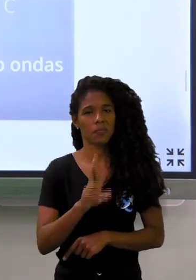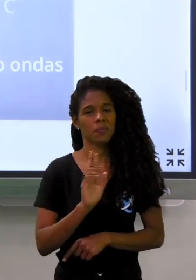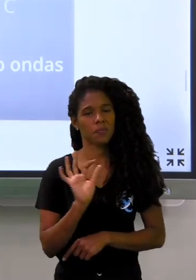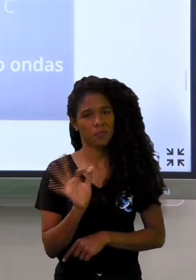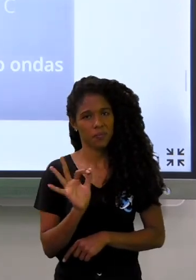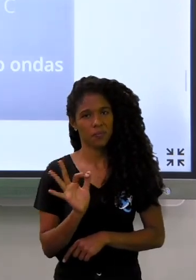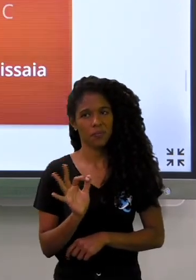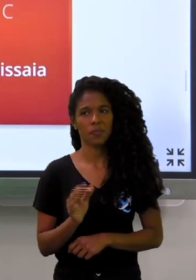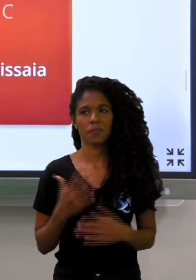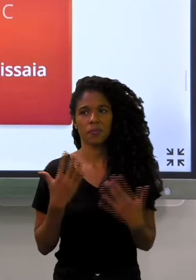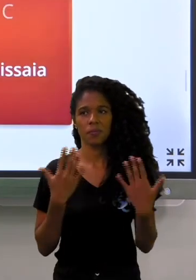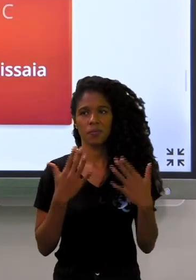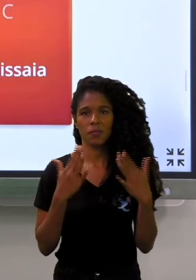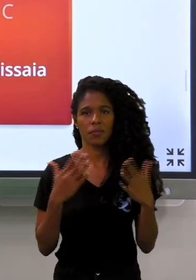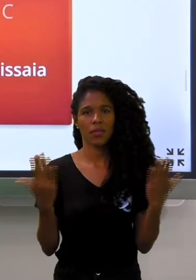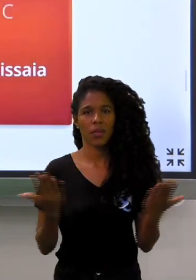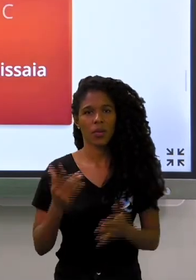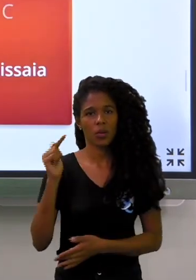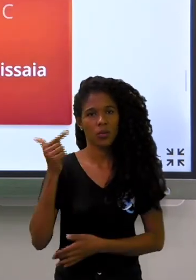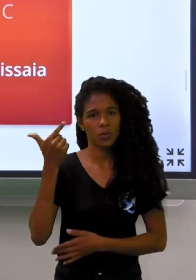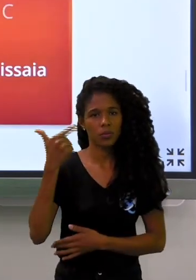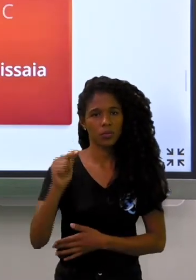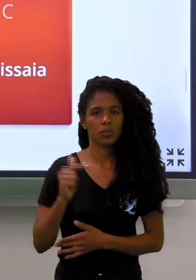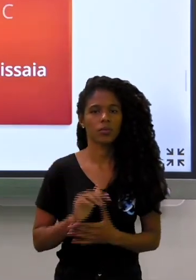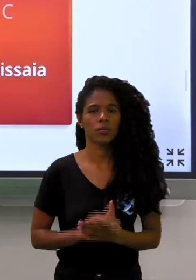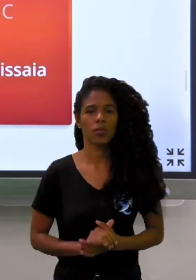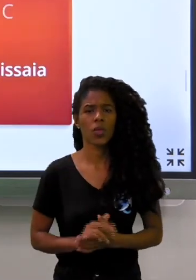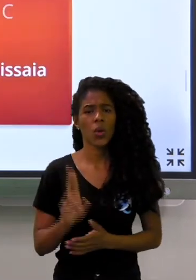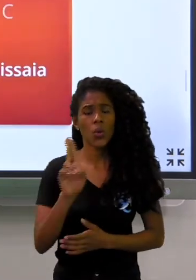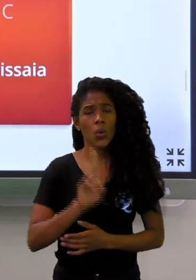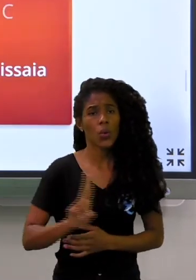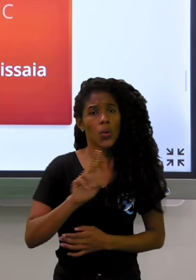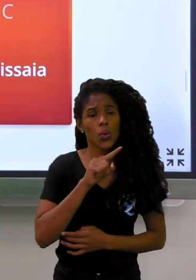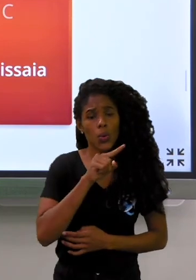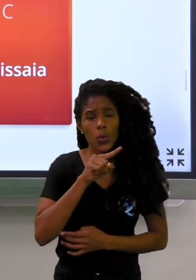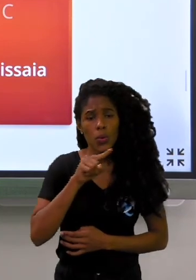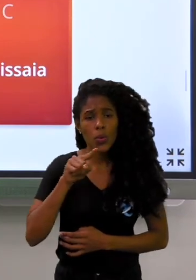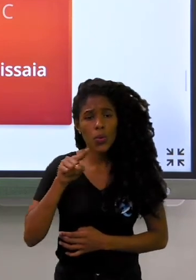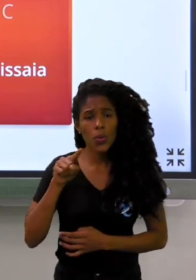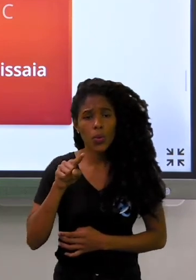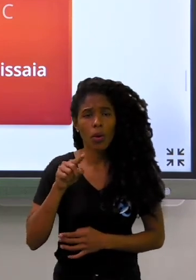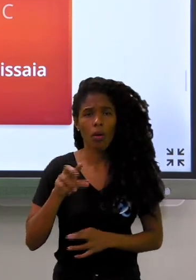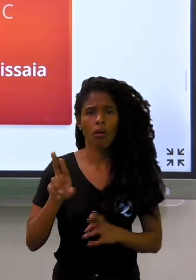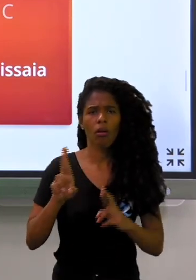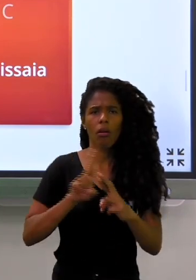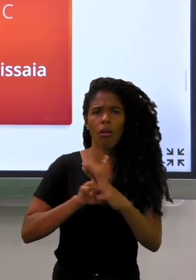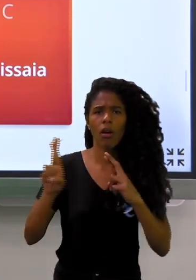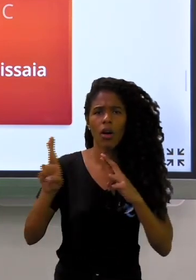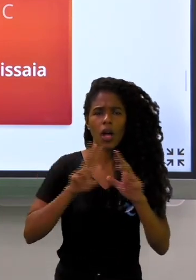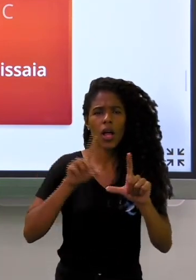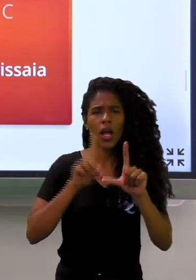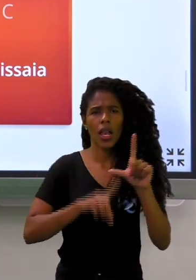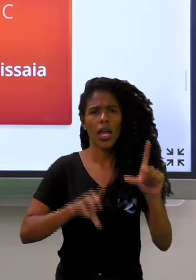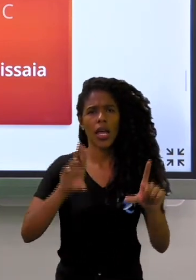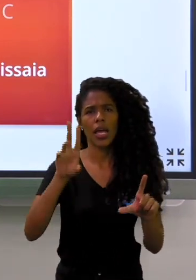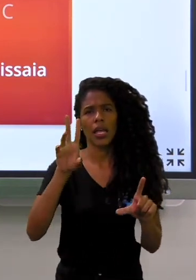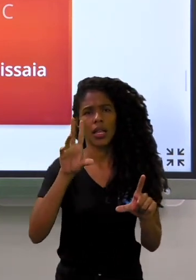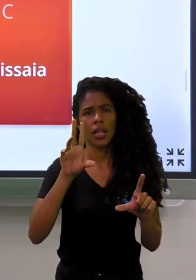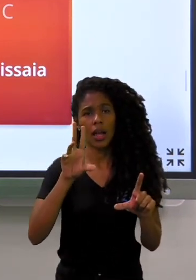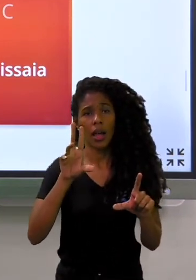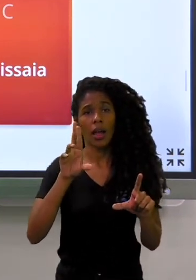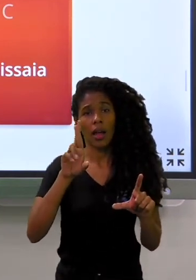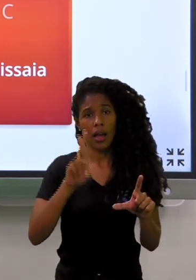bem. Vamos à próxima. Quanto ao uso do hífen em relação às letras R e